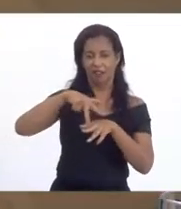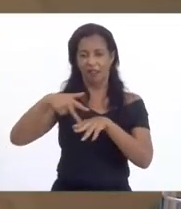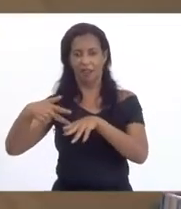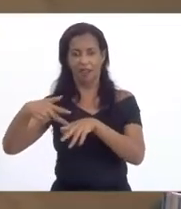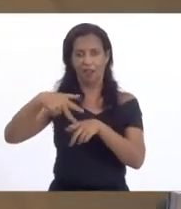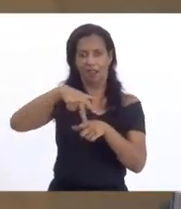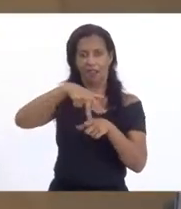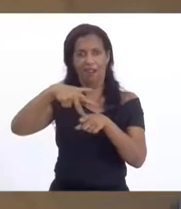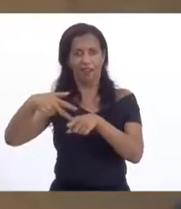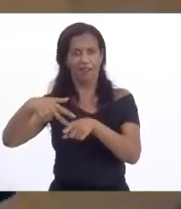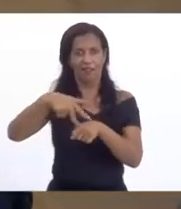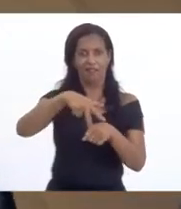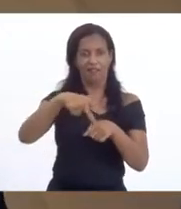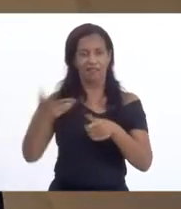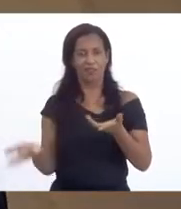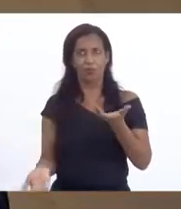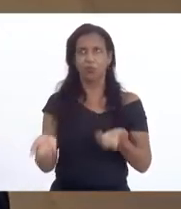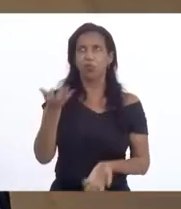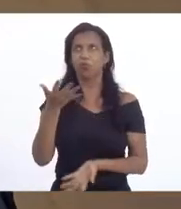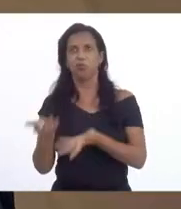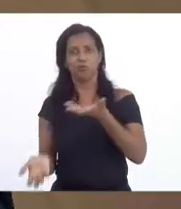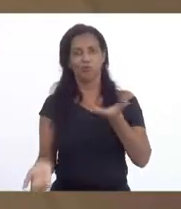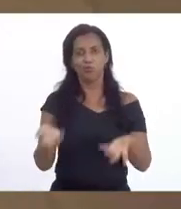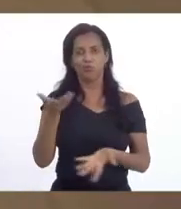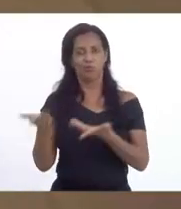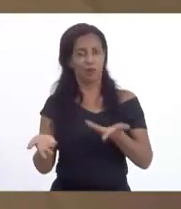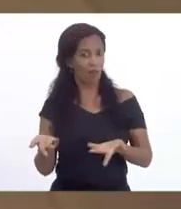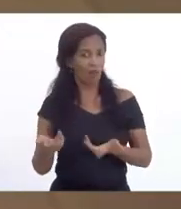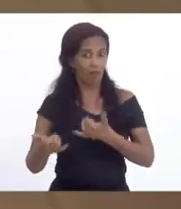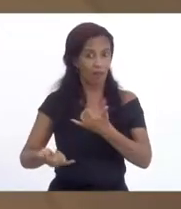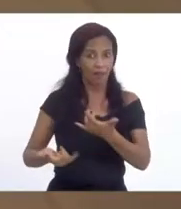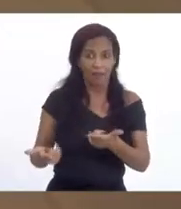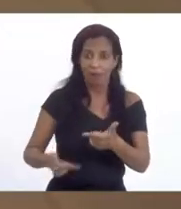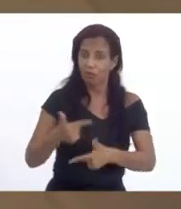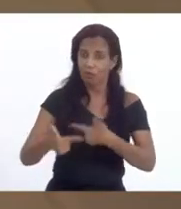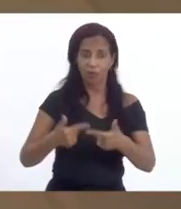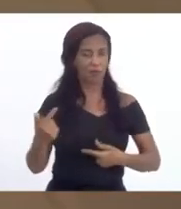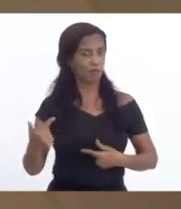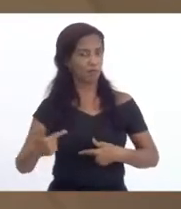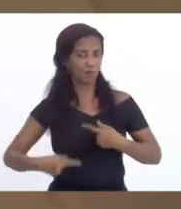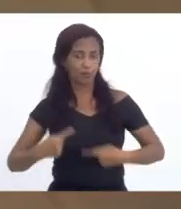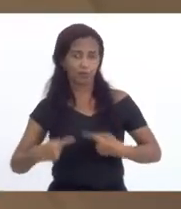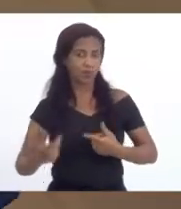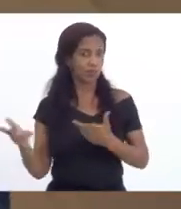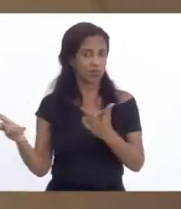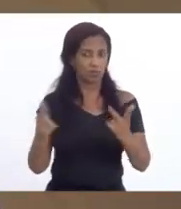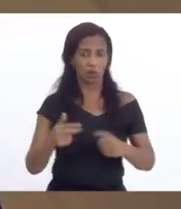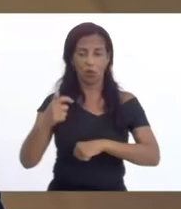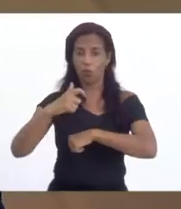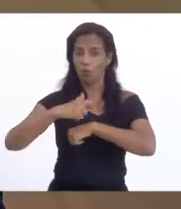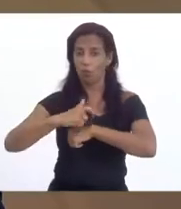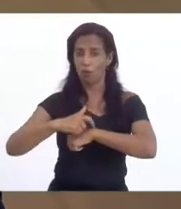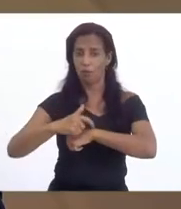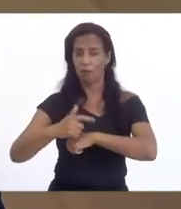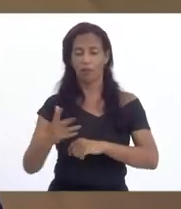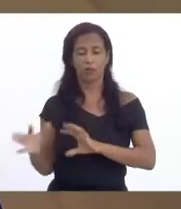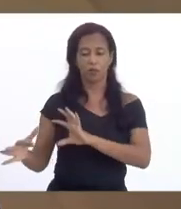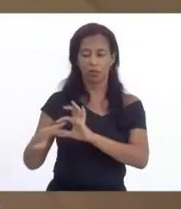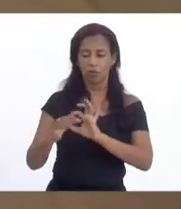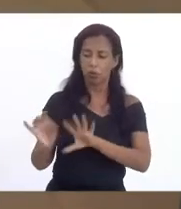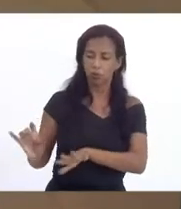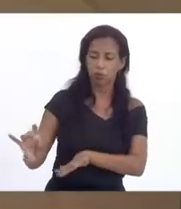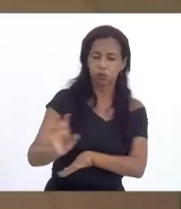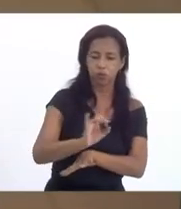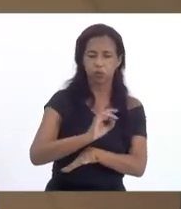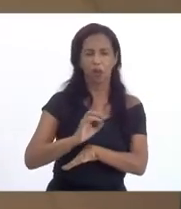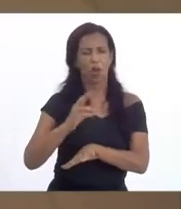corda bamba e fazendo malabarismo. Mas é isso, é um trabalho da política, como o Jefferson falou, o momento é de unidade, o momento não é